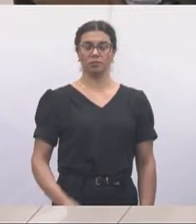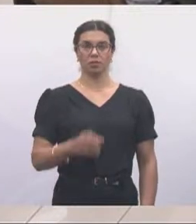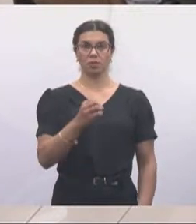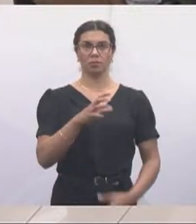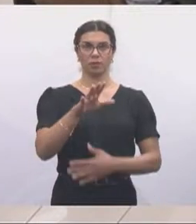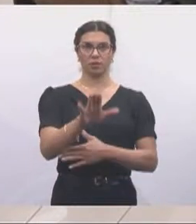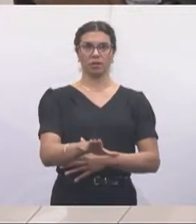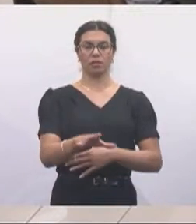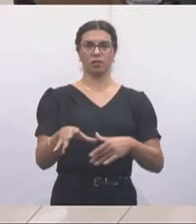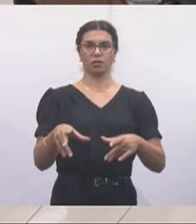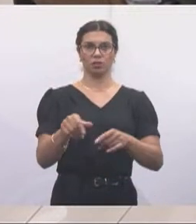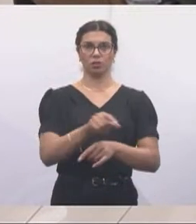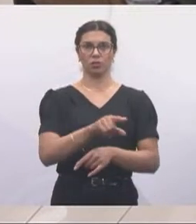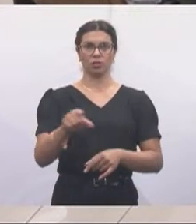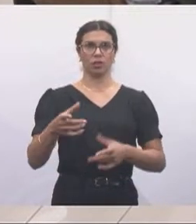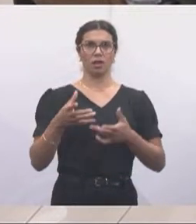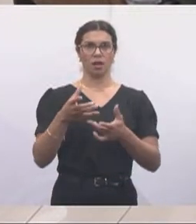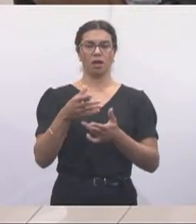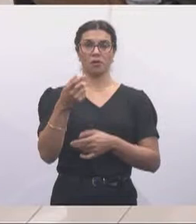Boa tarde a todos. Quero aqui